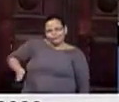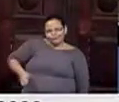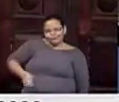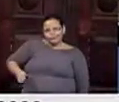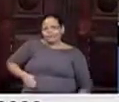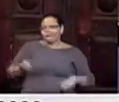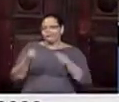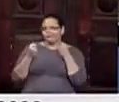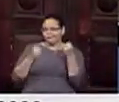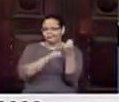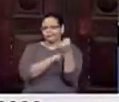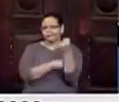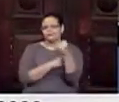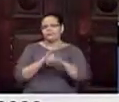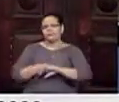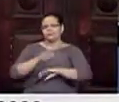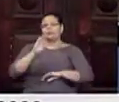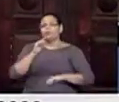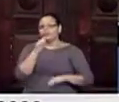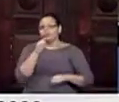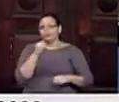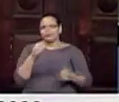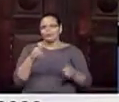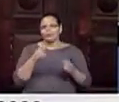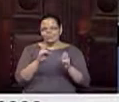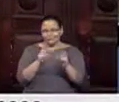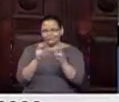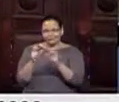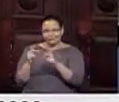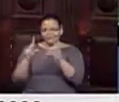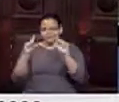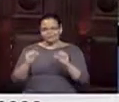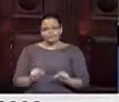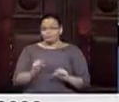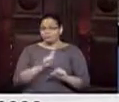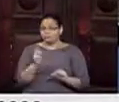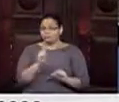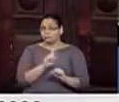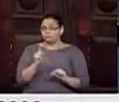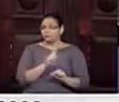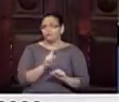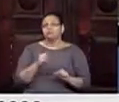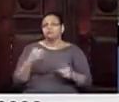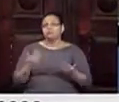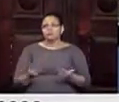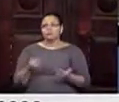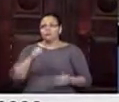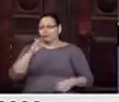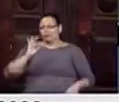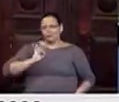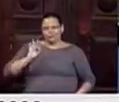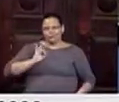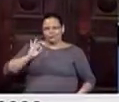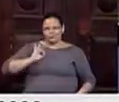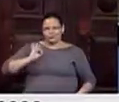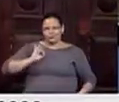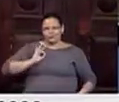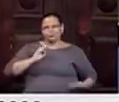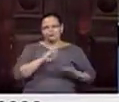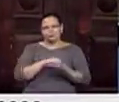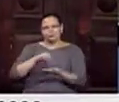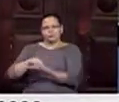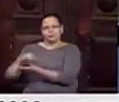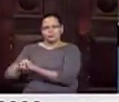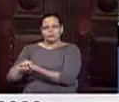fortes o consumo não caiu a polícia cada vez setores da polícia é bom que se diga não a polícia os setores da